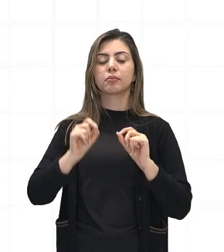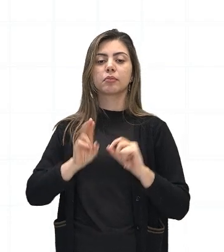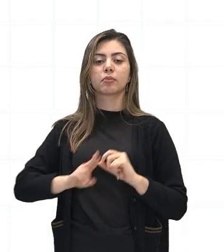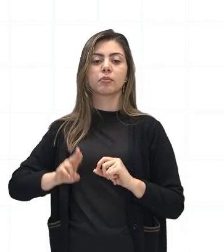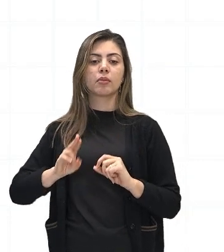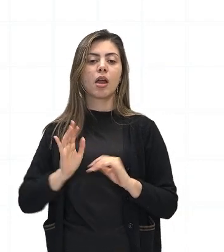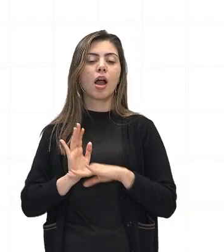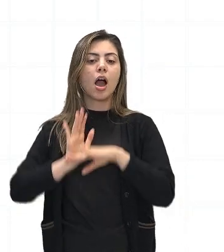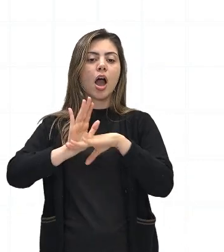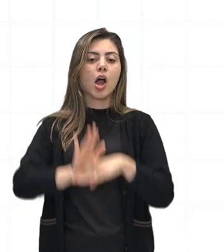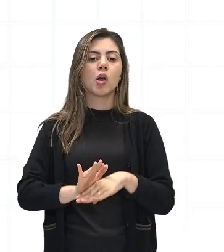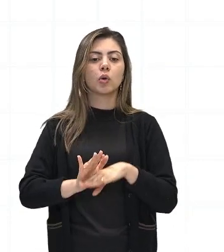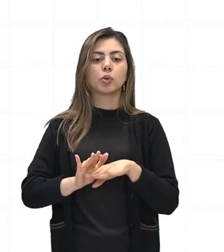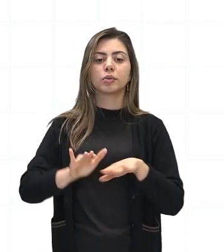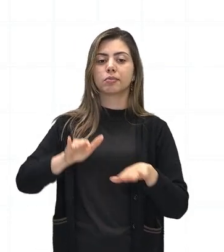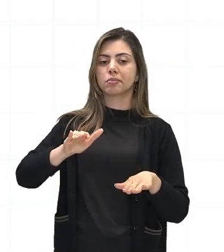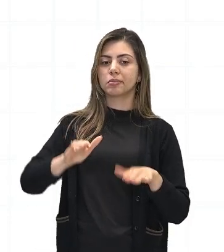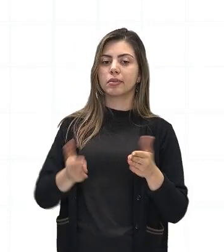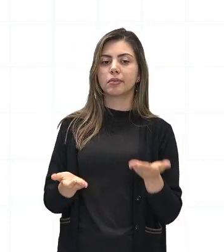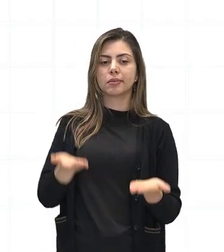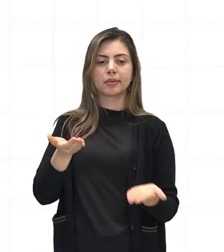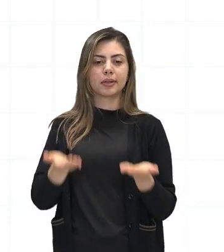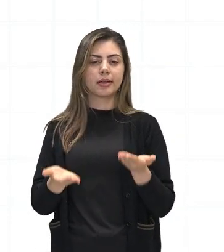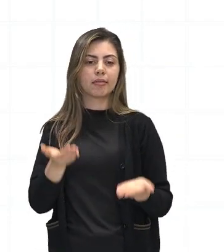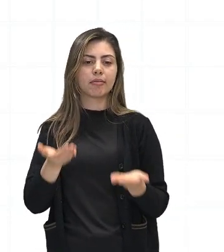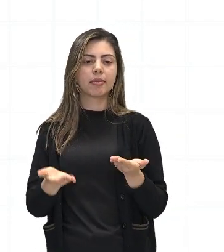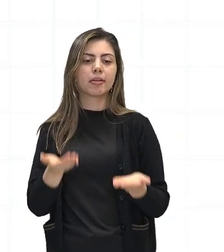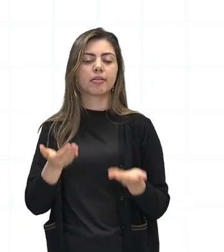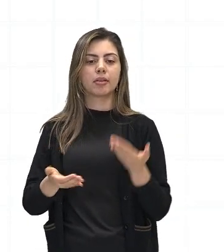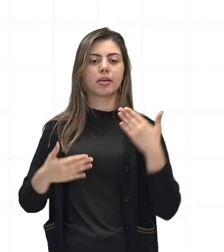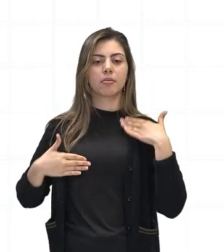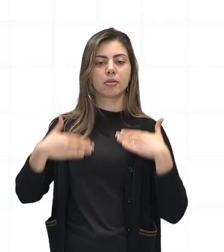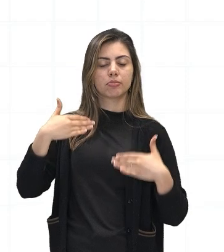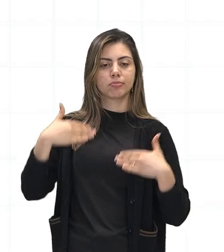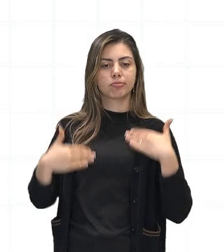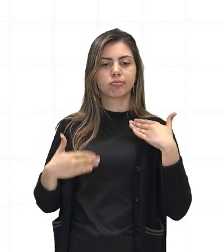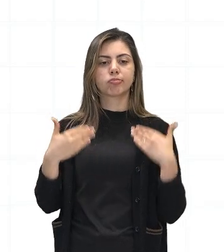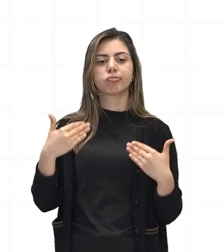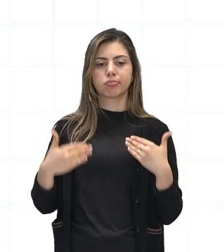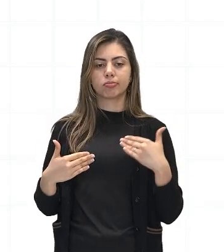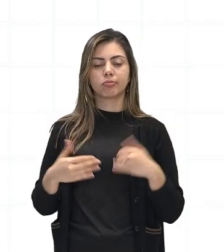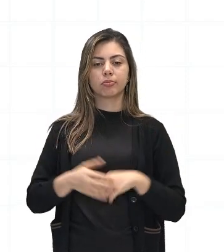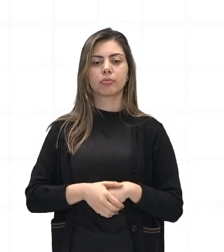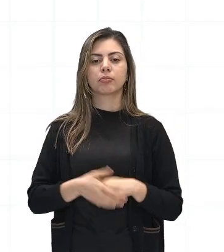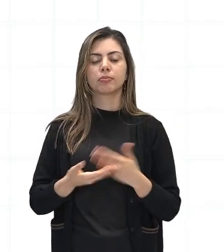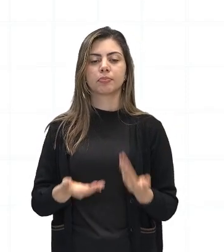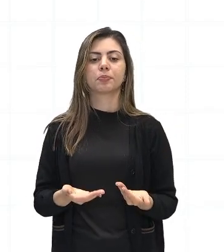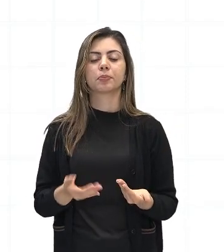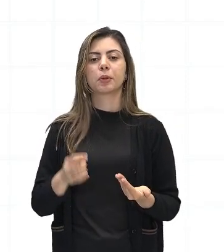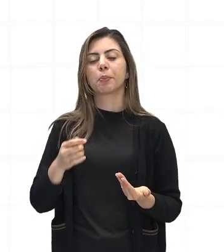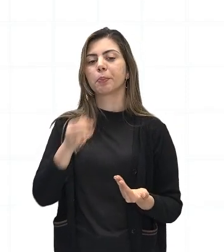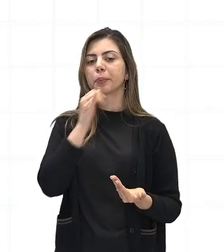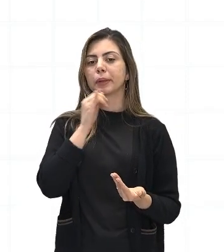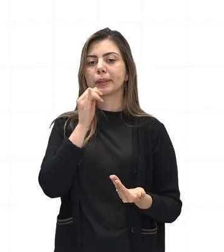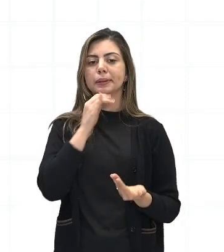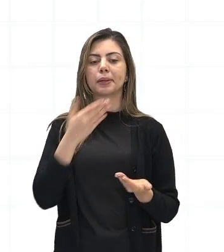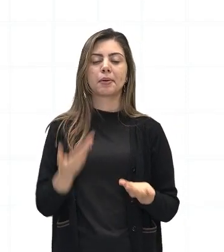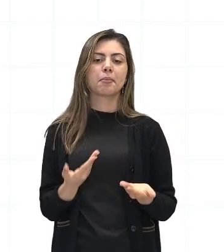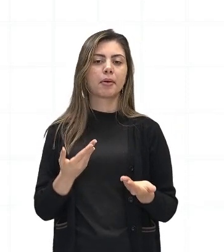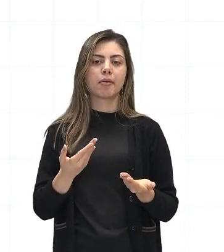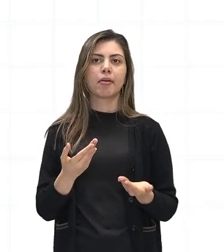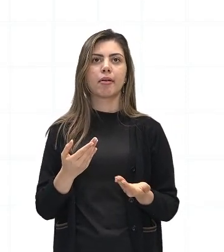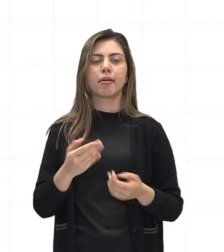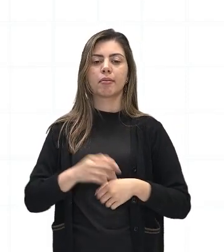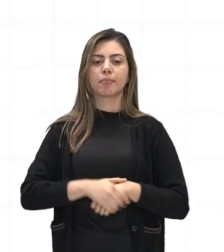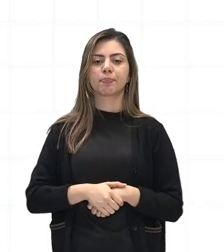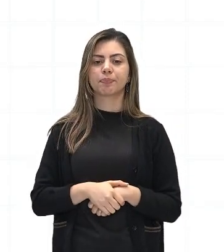a harmonia e a economia nos gestos corporais, né, para que a gente não precise